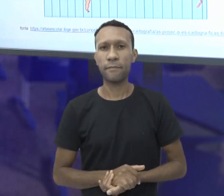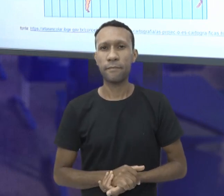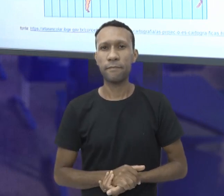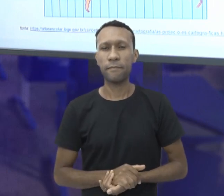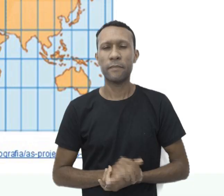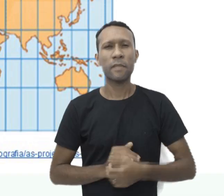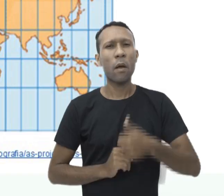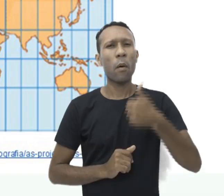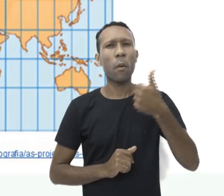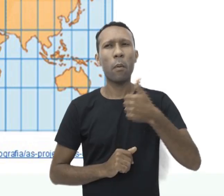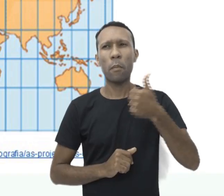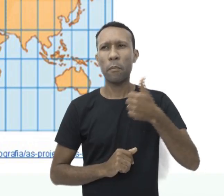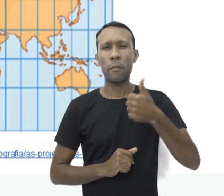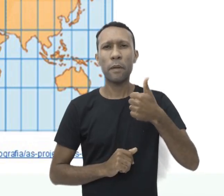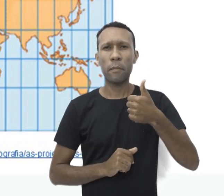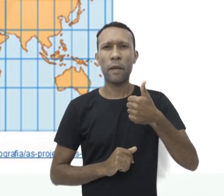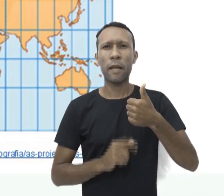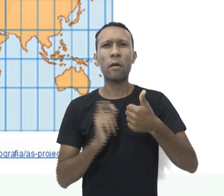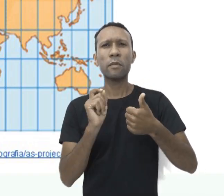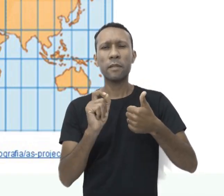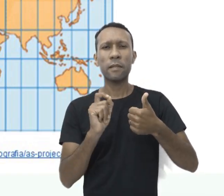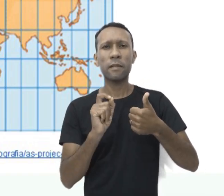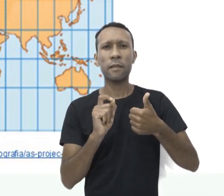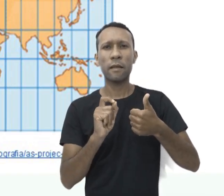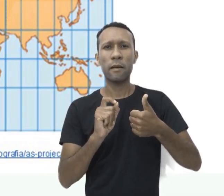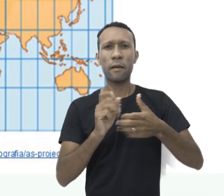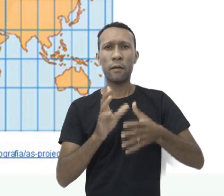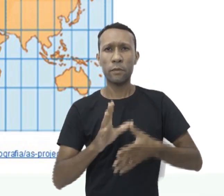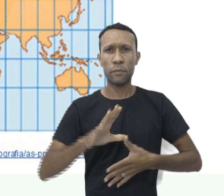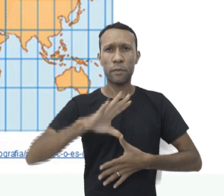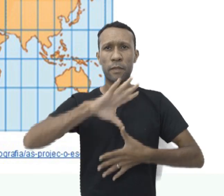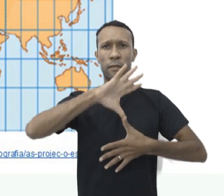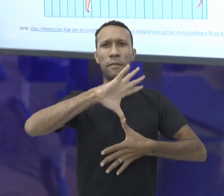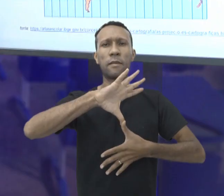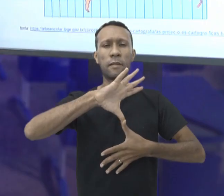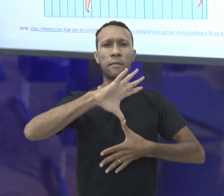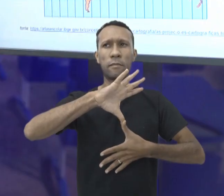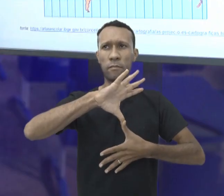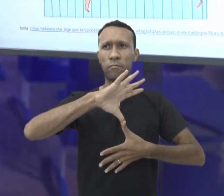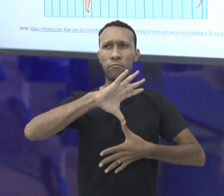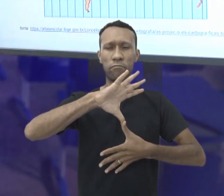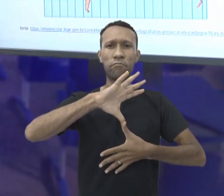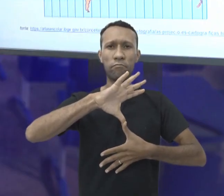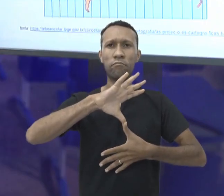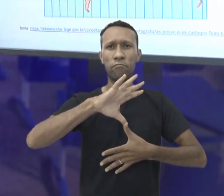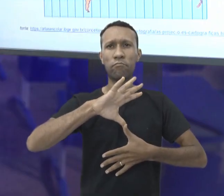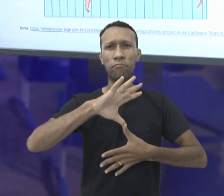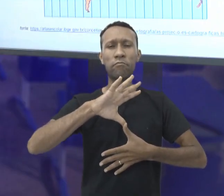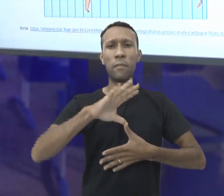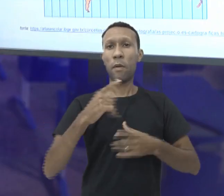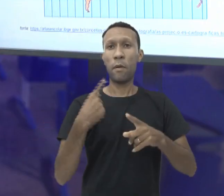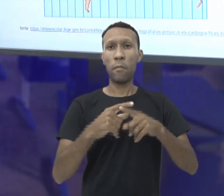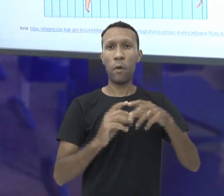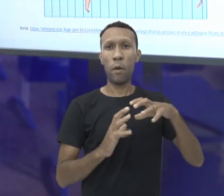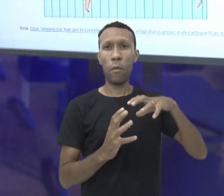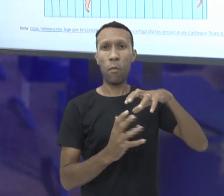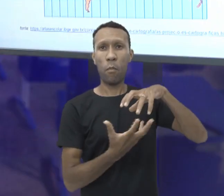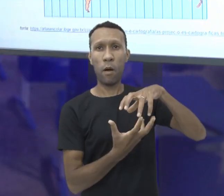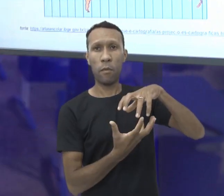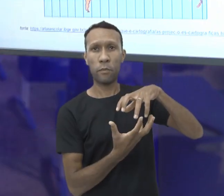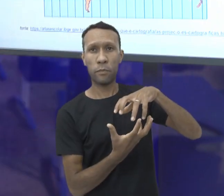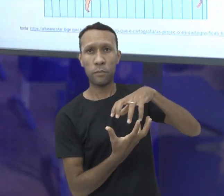Vejamos o primeiro passo aqui. Essa projeção é de Mercator. Essa imagem é uma imagem plana, ela define maior